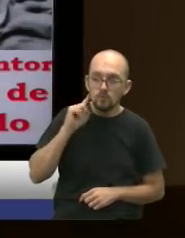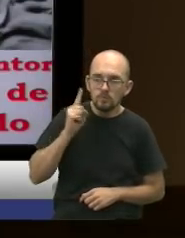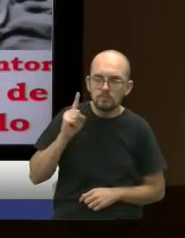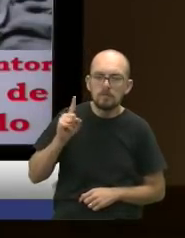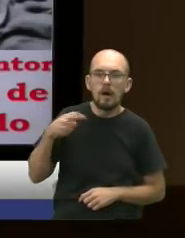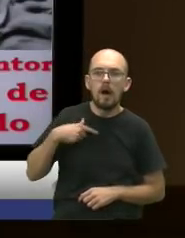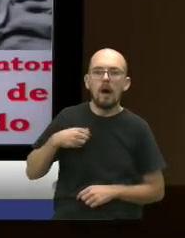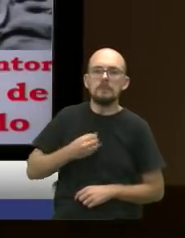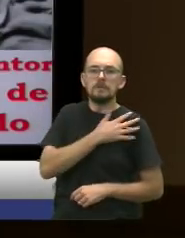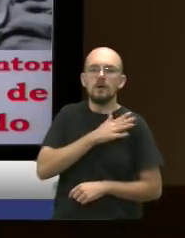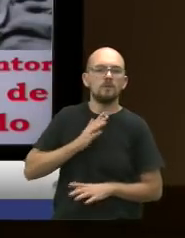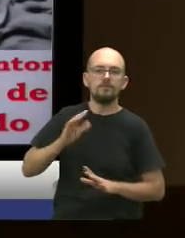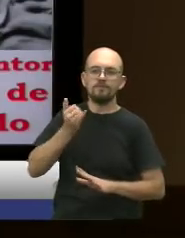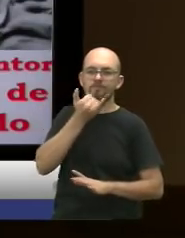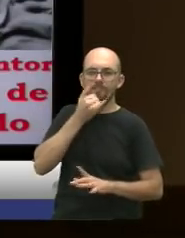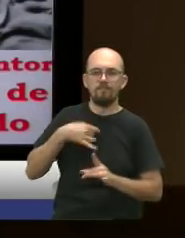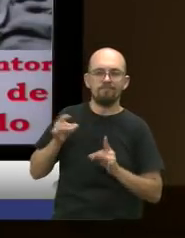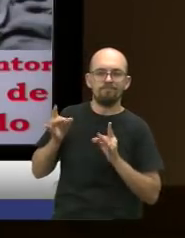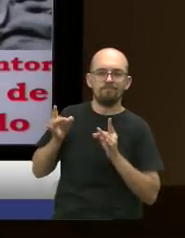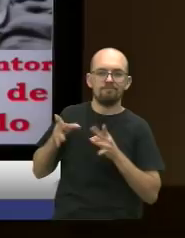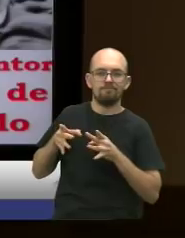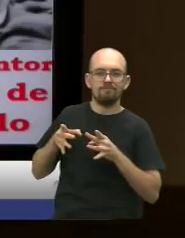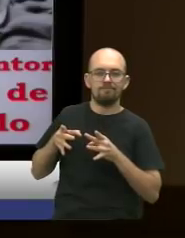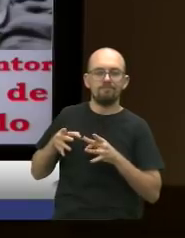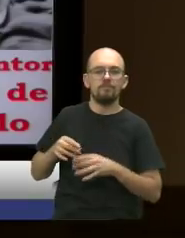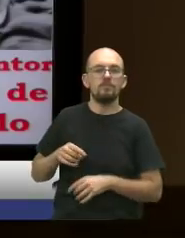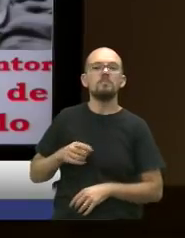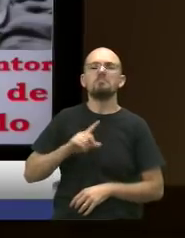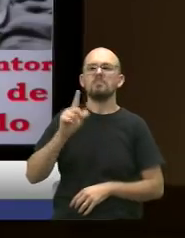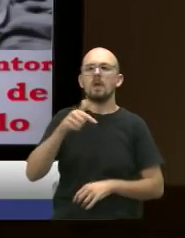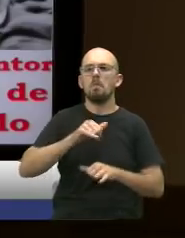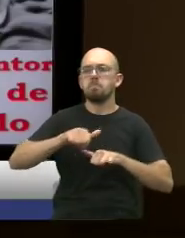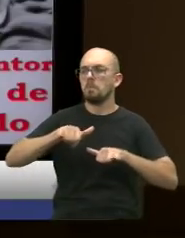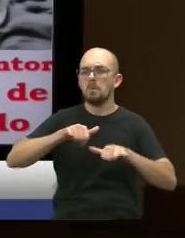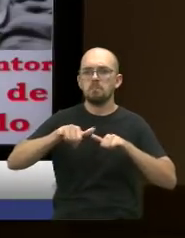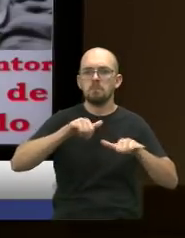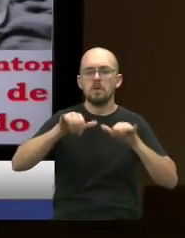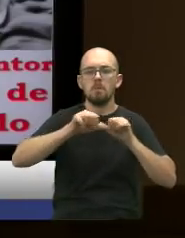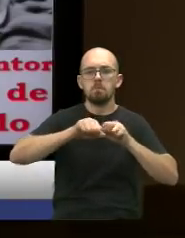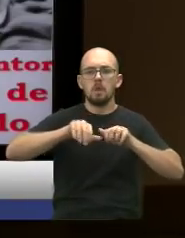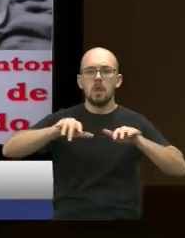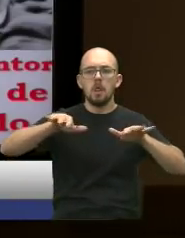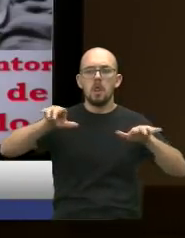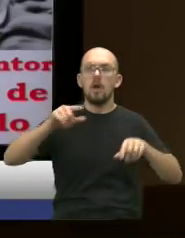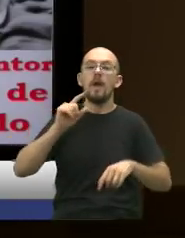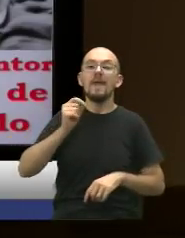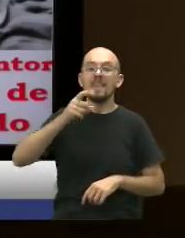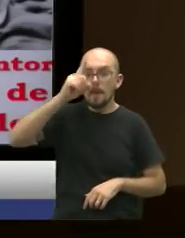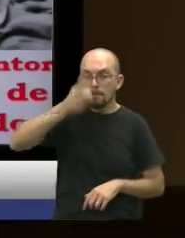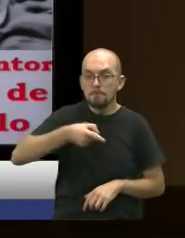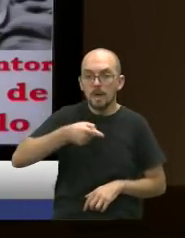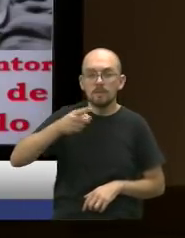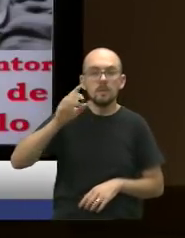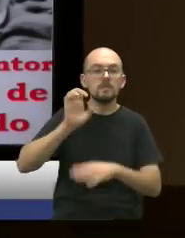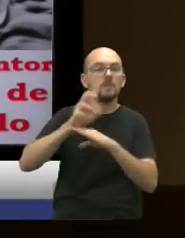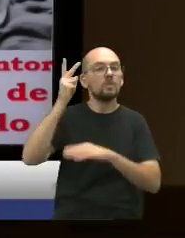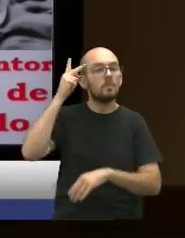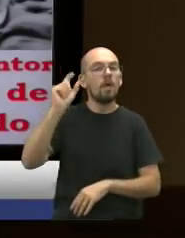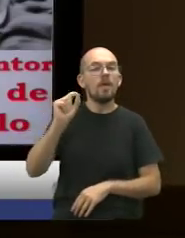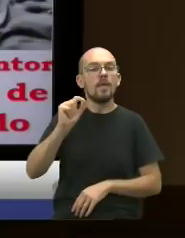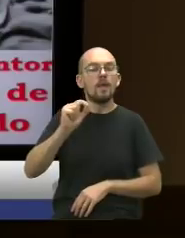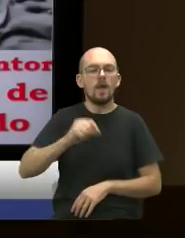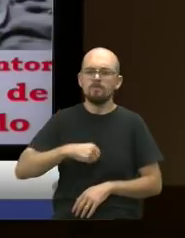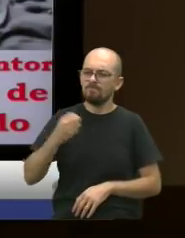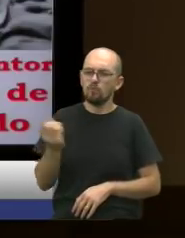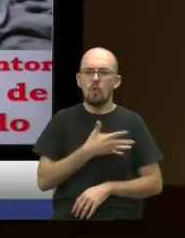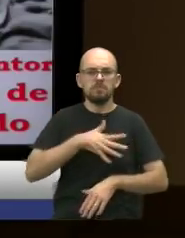à interventoria e, divulgado que ele tinha renunciado à interventoria, ou seja, quem é que vai mandar em São Paulo agora? Uma nova manifestação